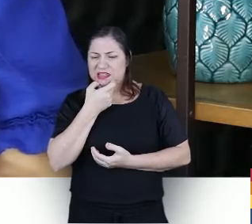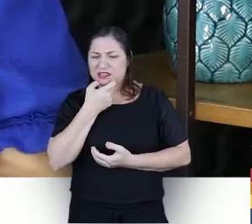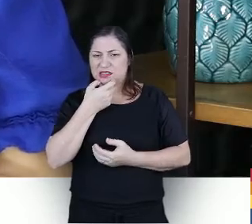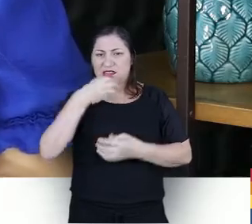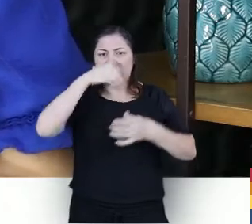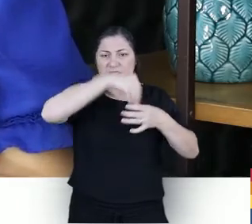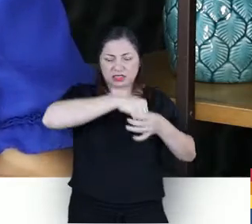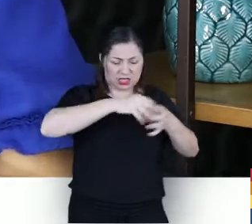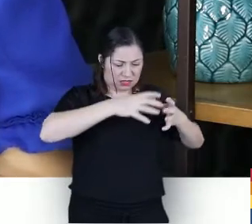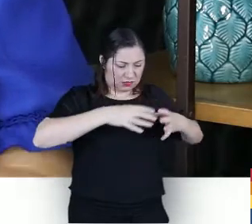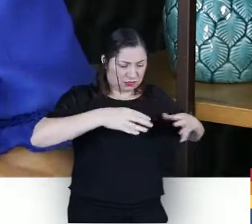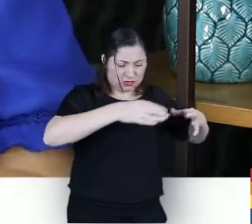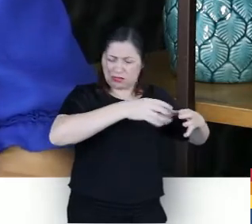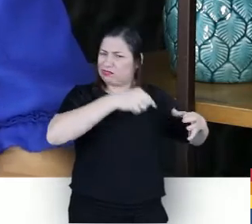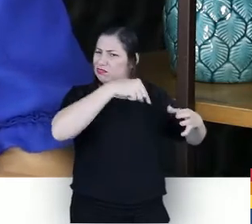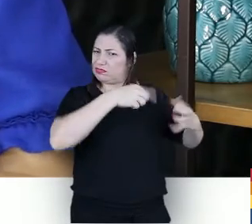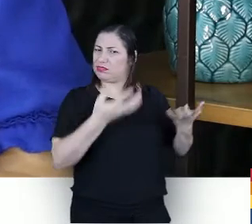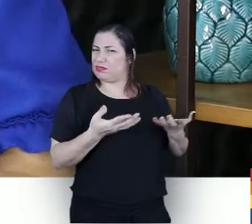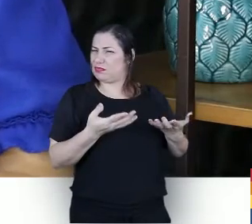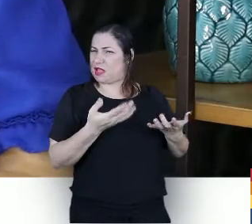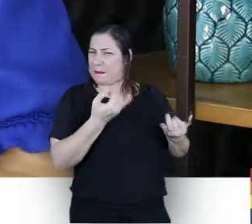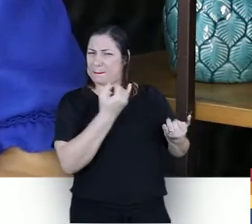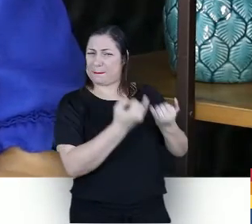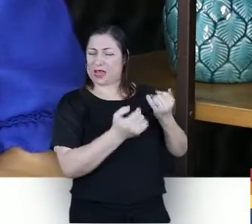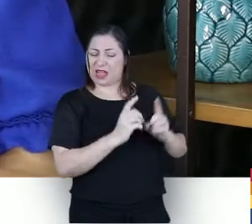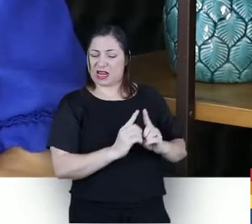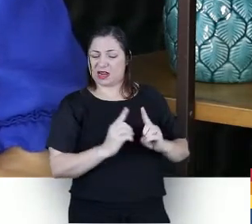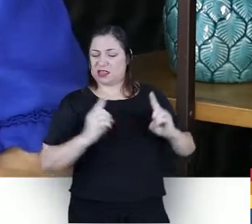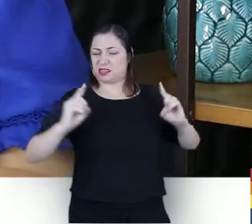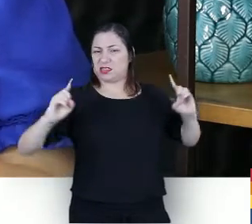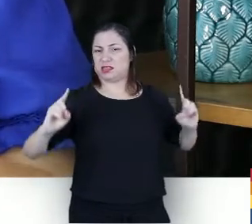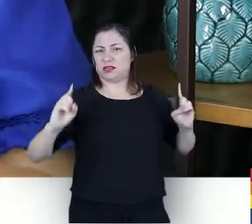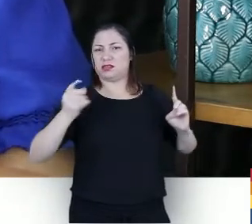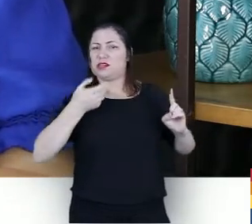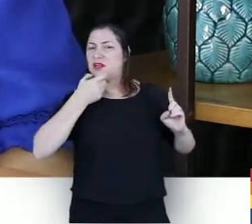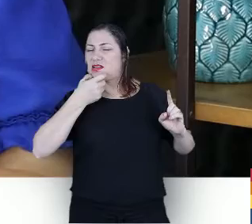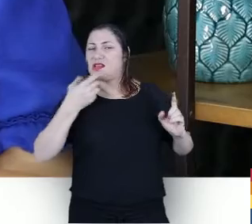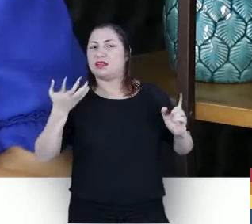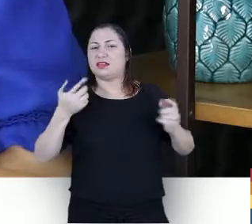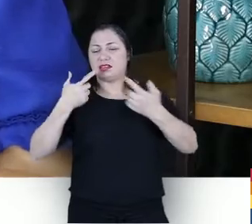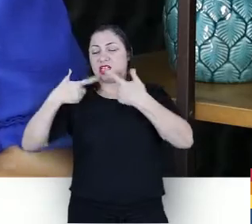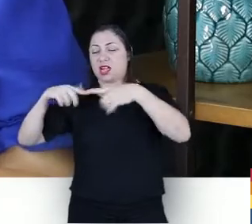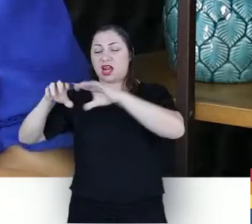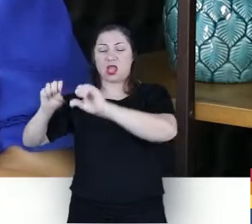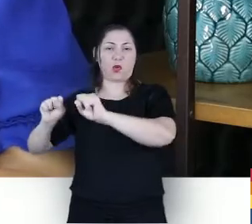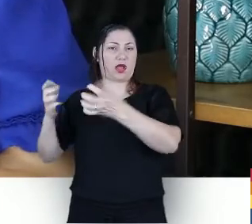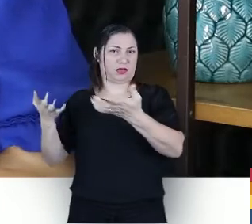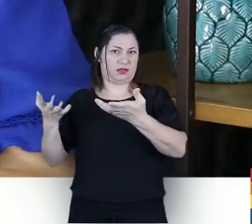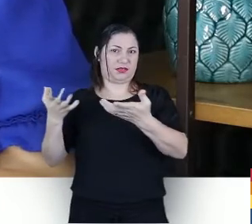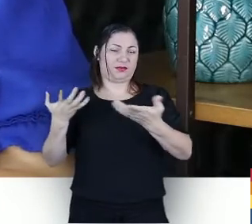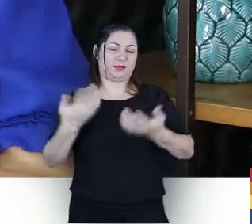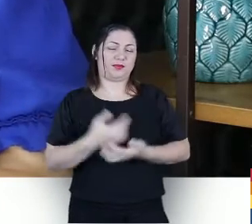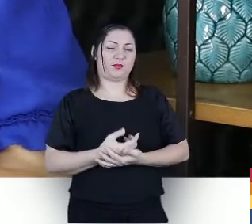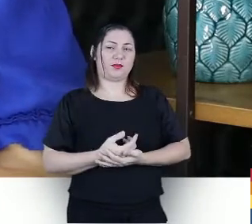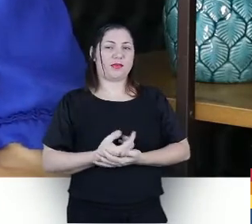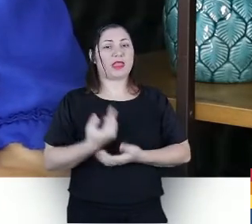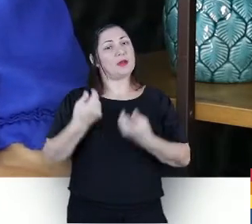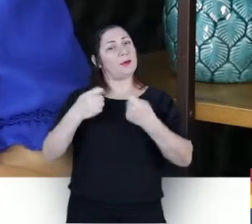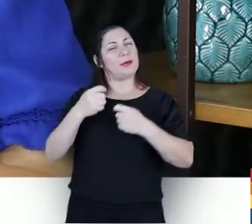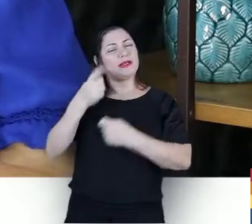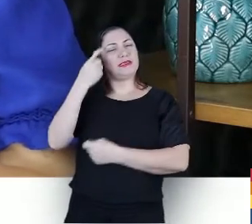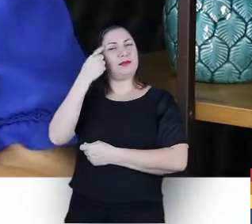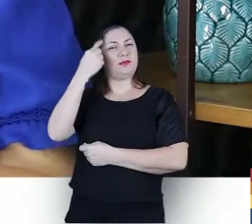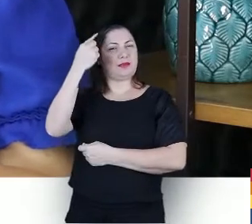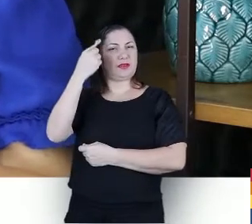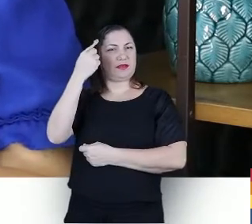que a língua inglesa ela é um código. Assim como, por exemplo, língua portuguesa é um código. Então, eu posso